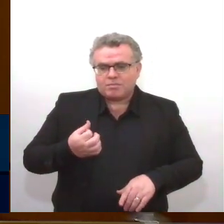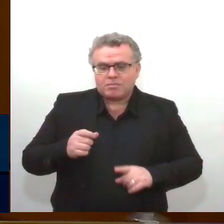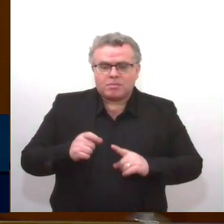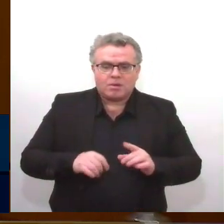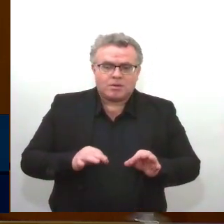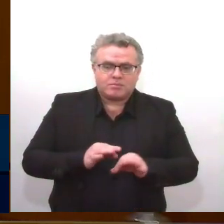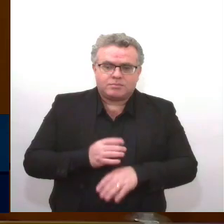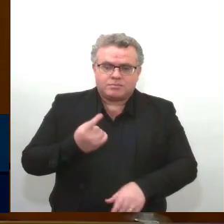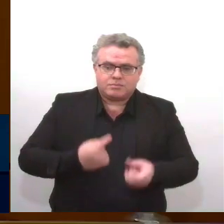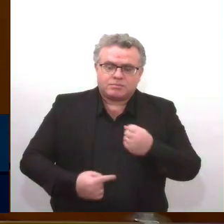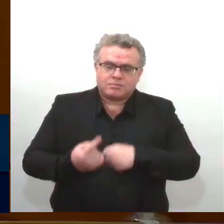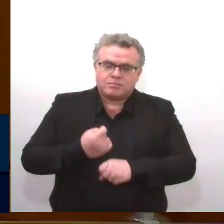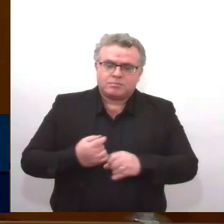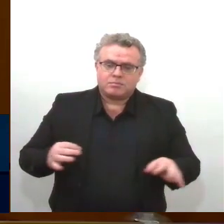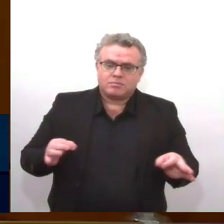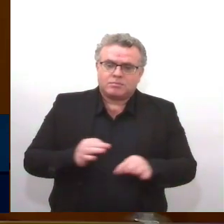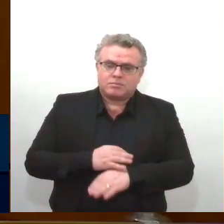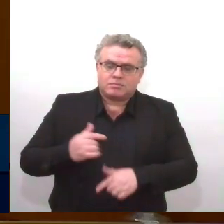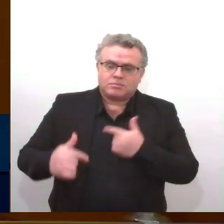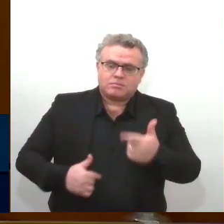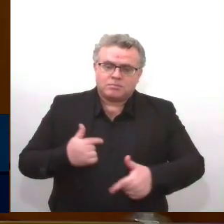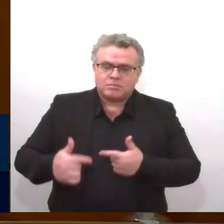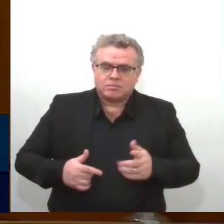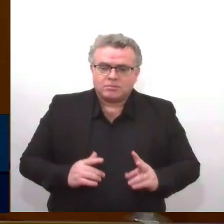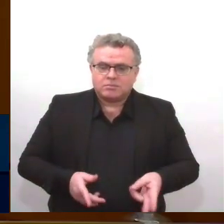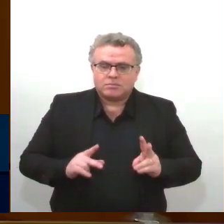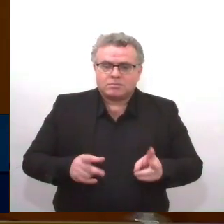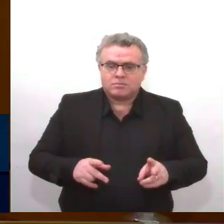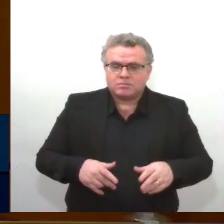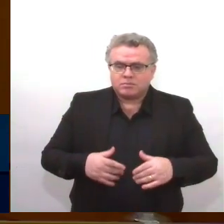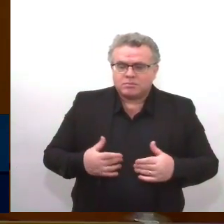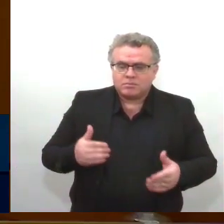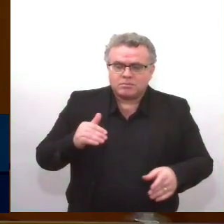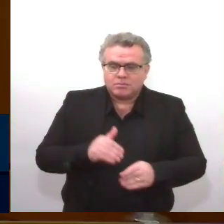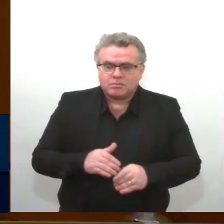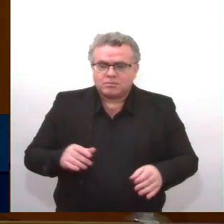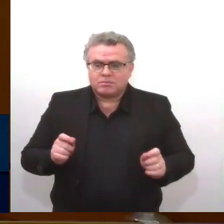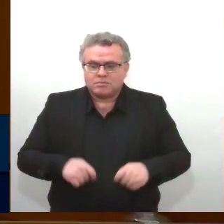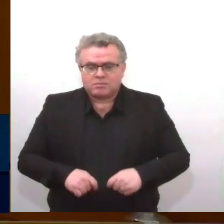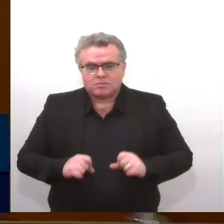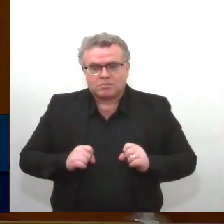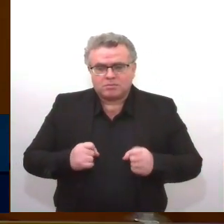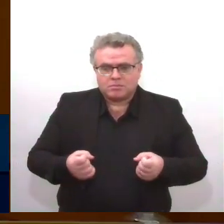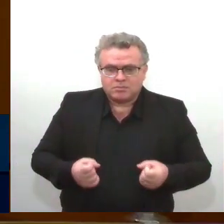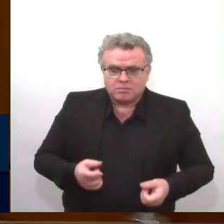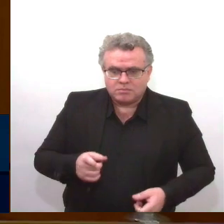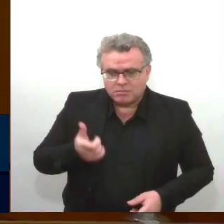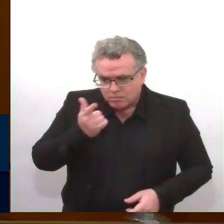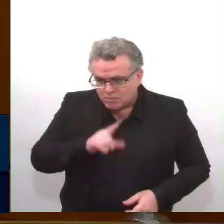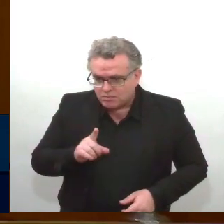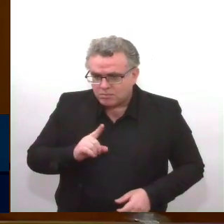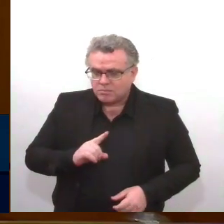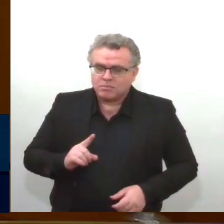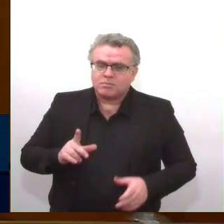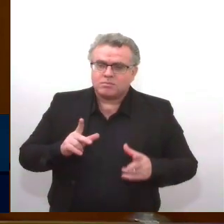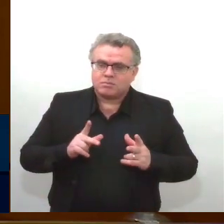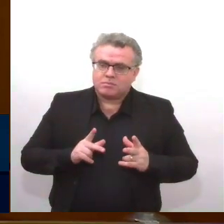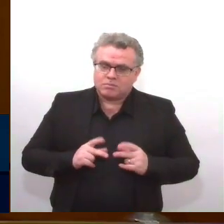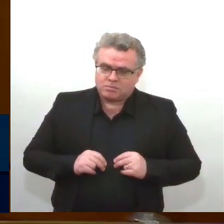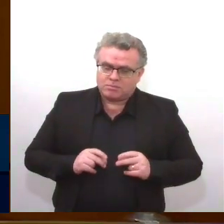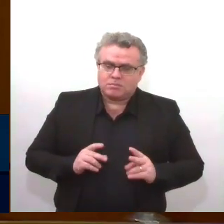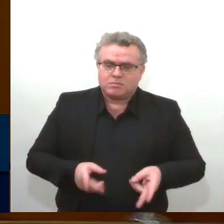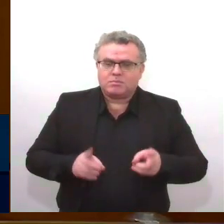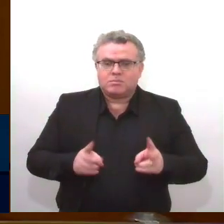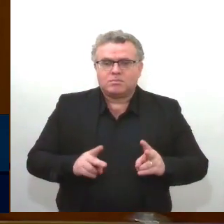dedicação a uma eleição Então quem não chegou Também merece a nossa atenção aqui tem um candidato por Aracaju